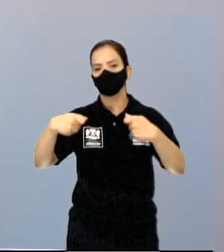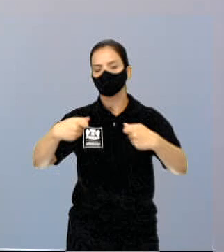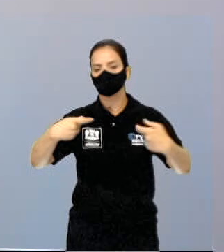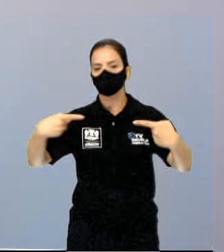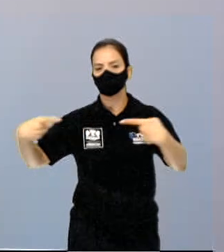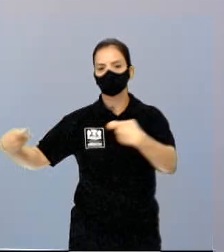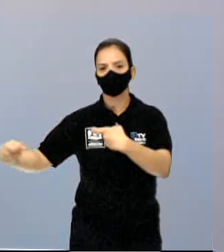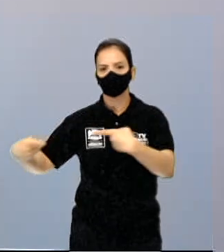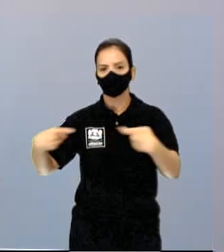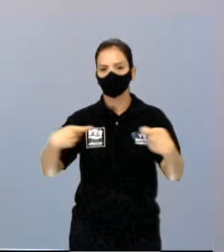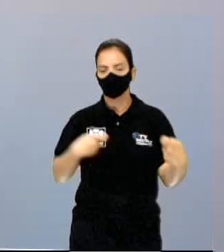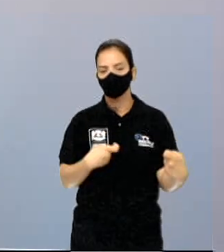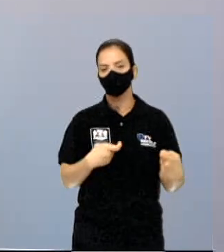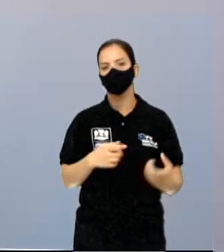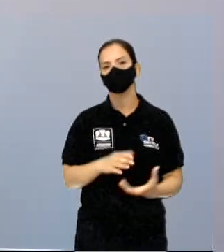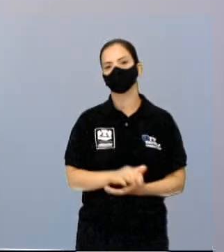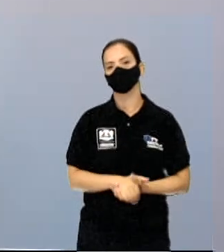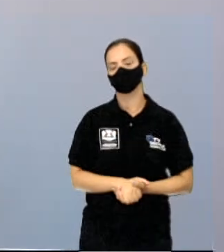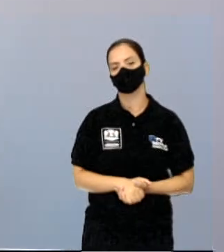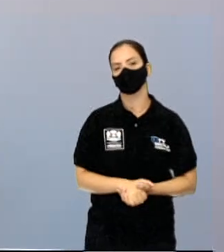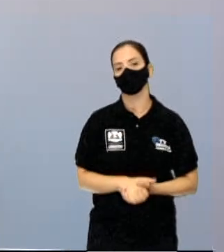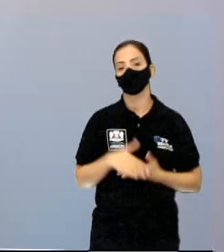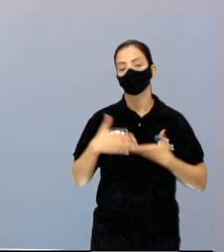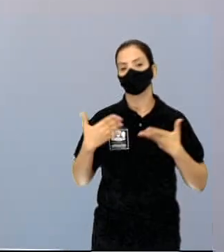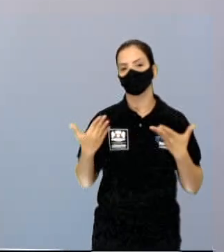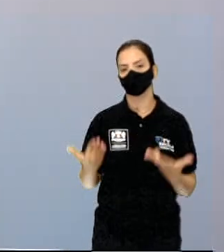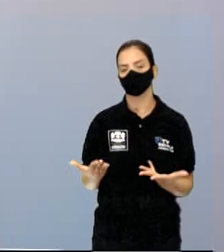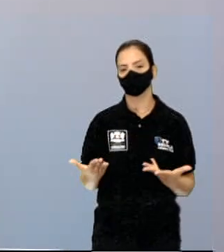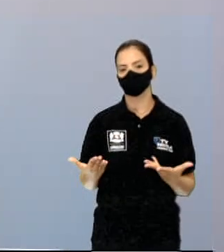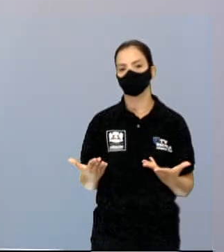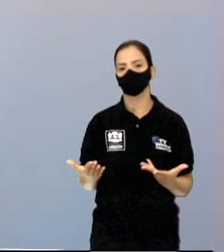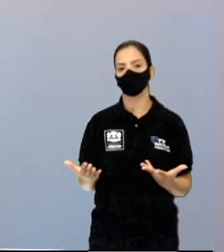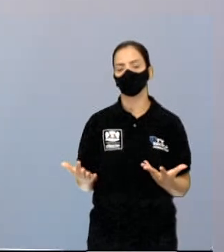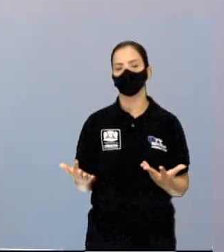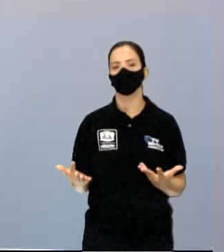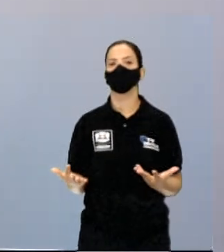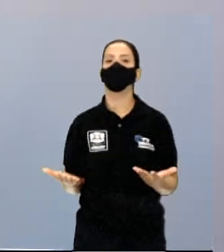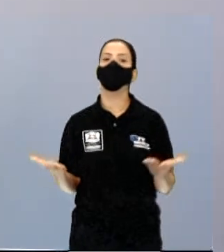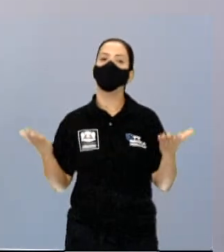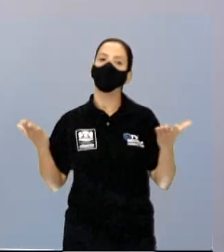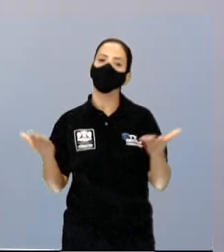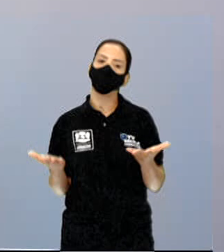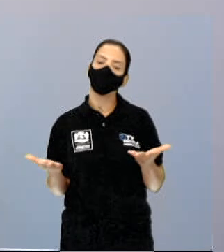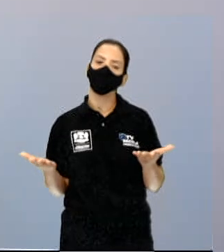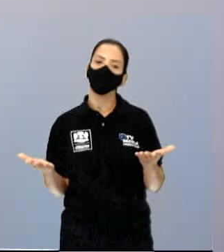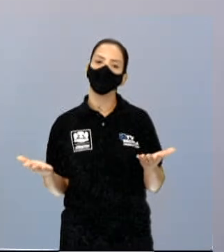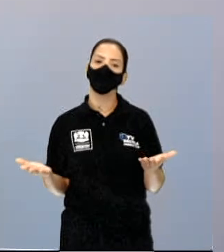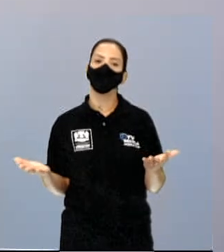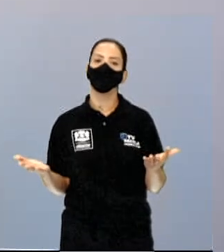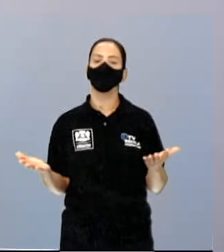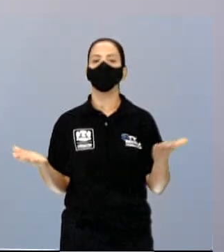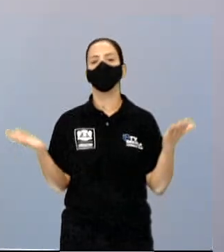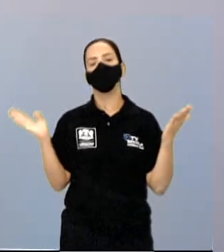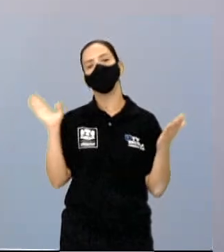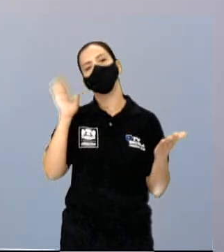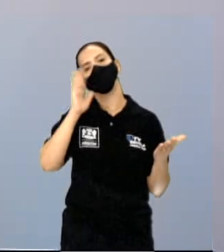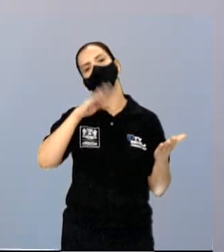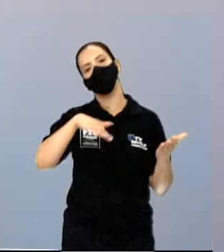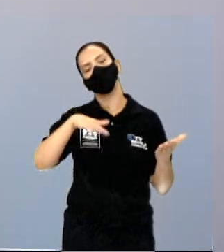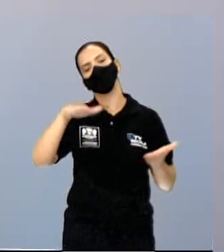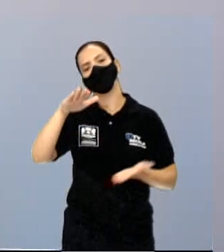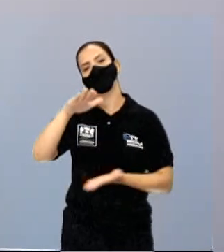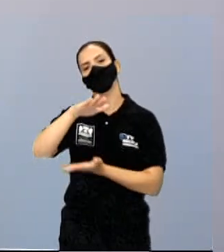conflitos, certo? E dessa maneira, a gente vai encerrando aí a nossa viagem pelo mundo